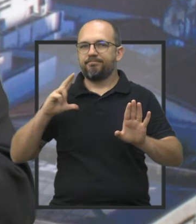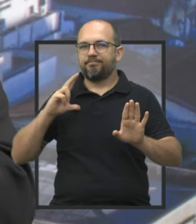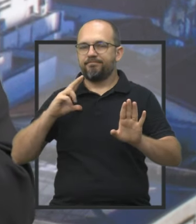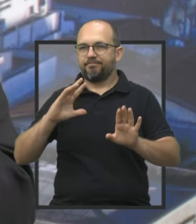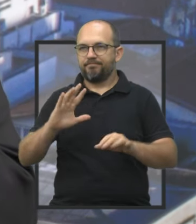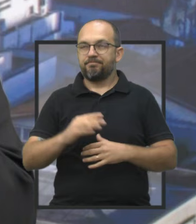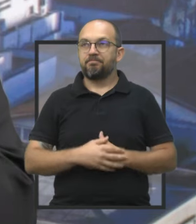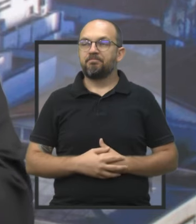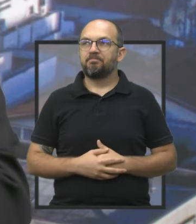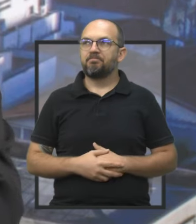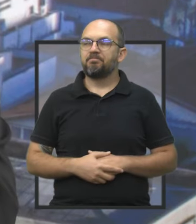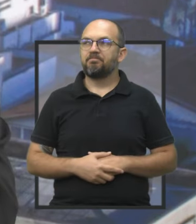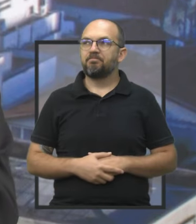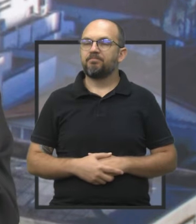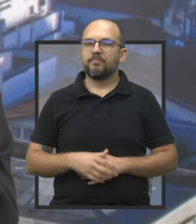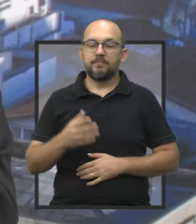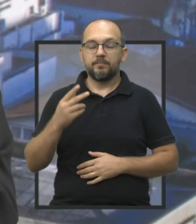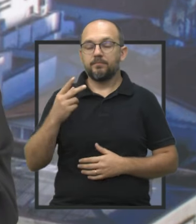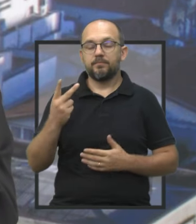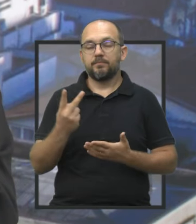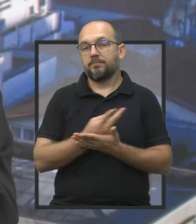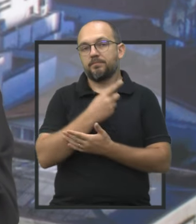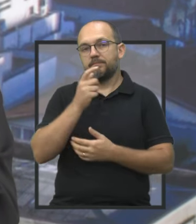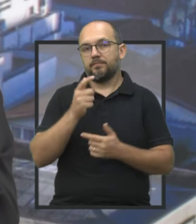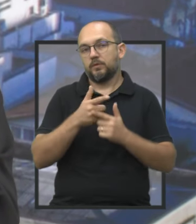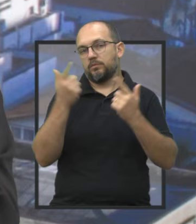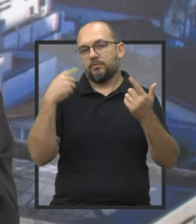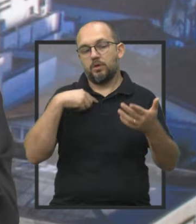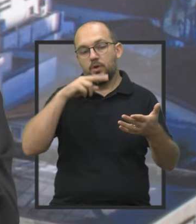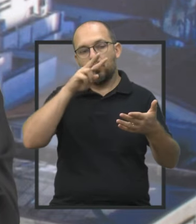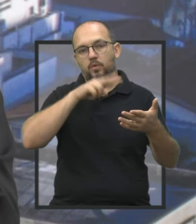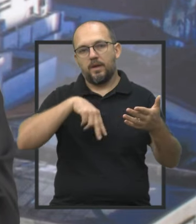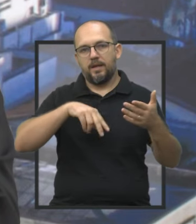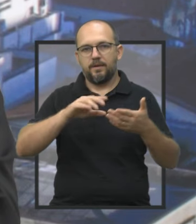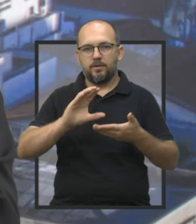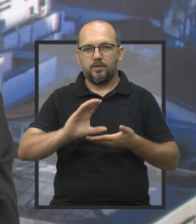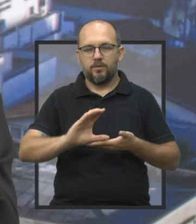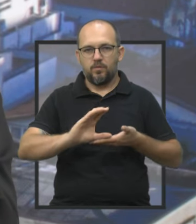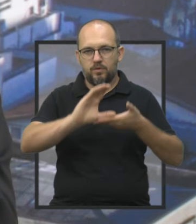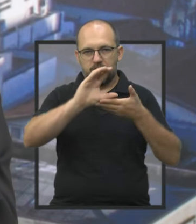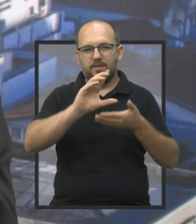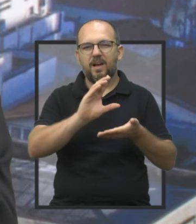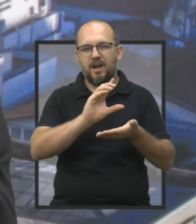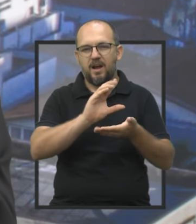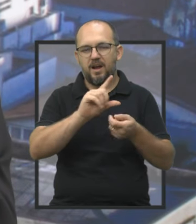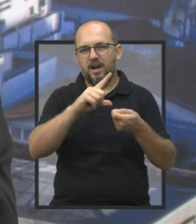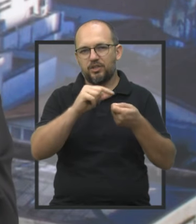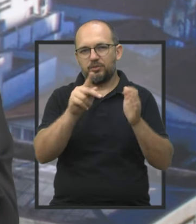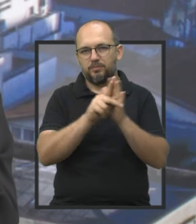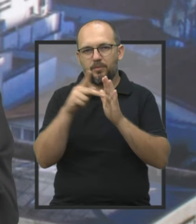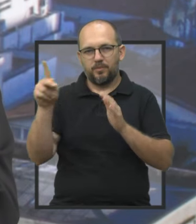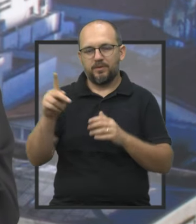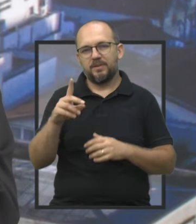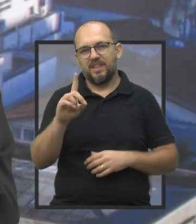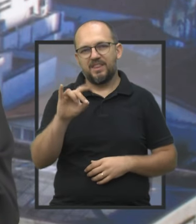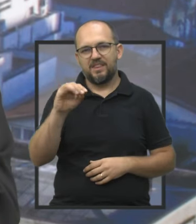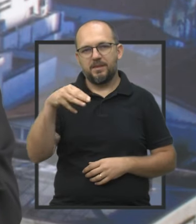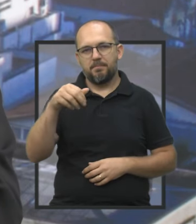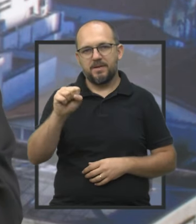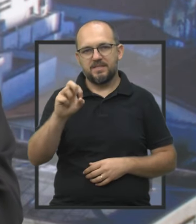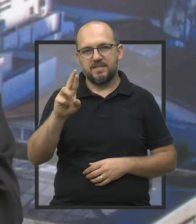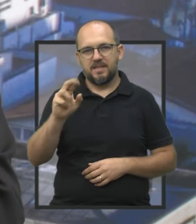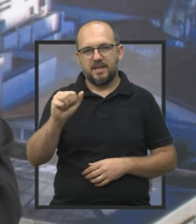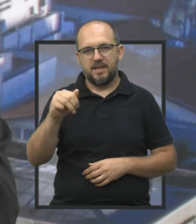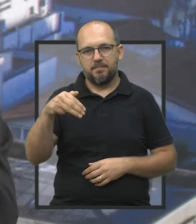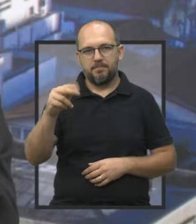Coincidentemente, eu estava lendo um artigo do conselheiro Dr. Dimas Ramalho, que é um conselheiro do Tribunal de Contas, onde ele